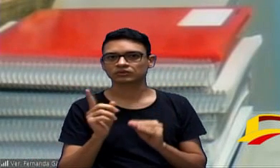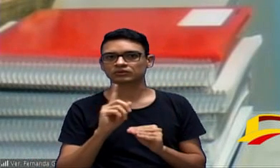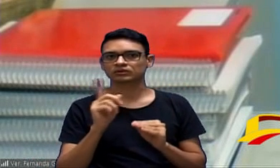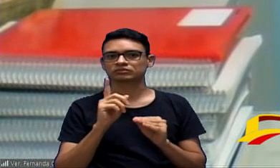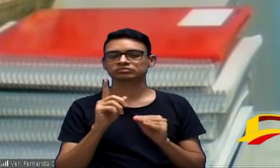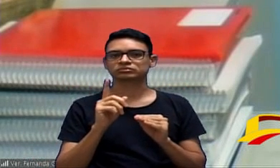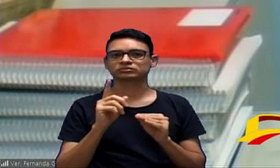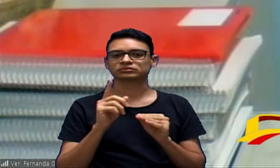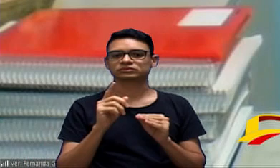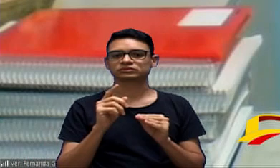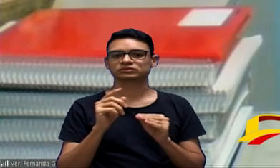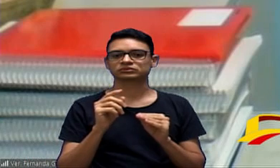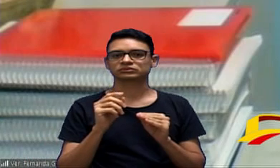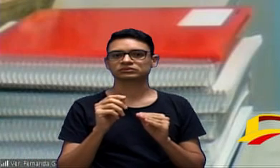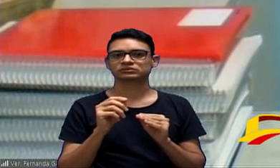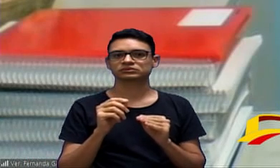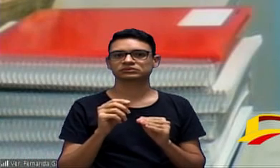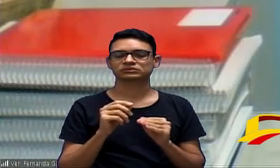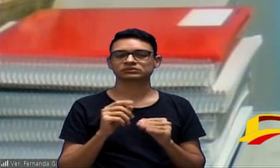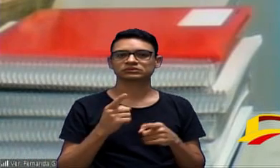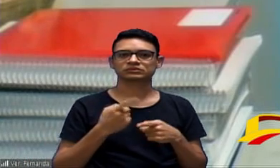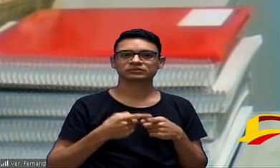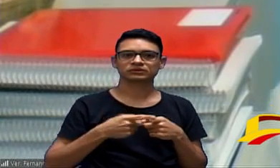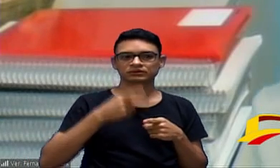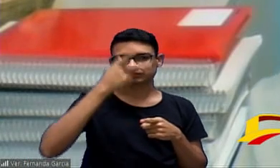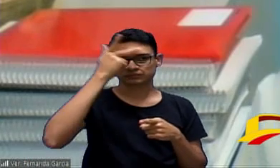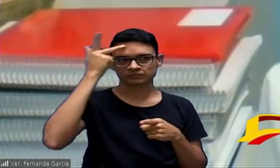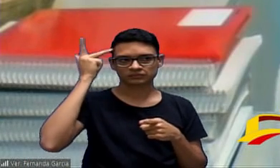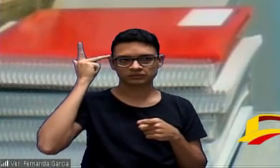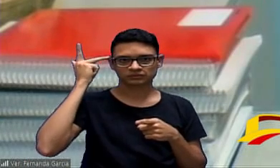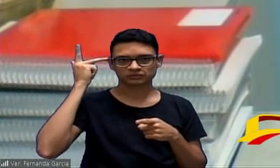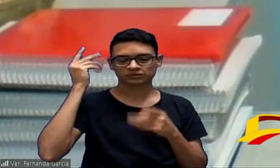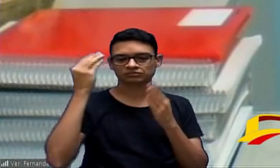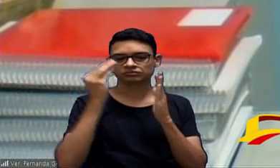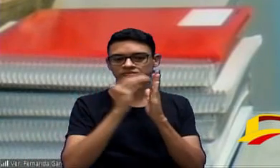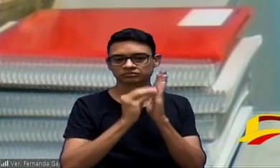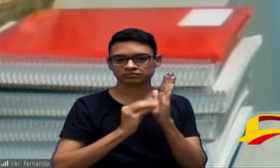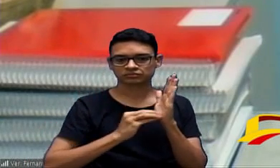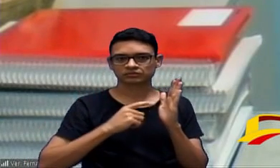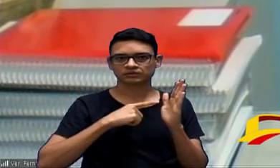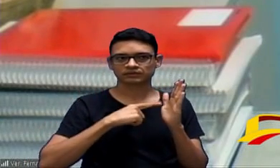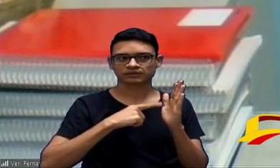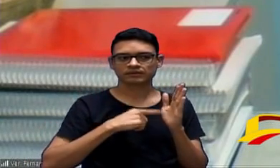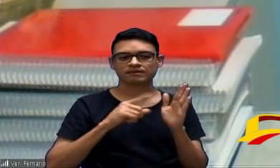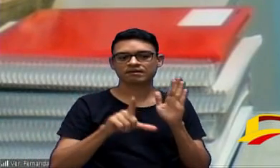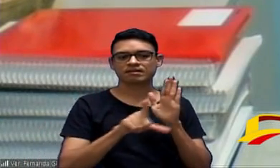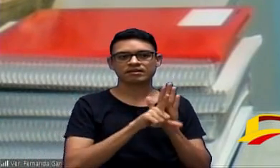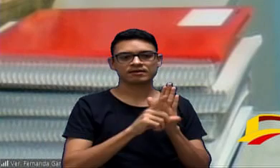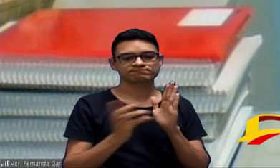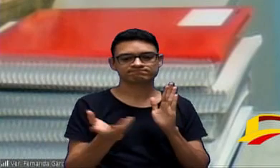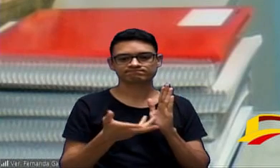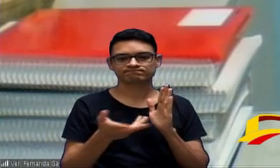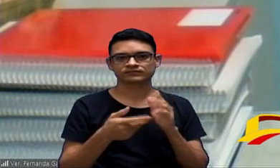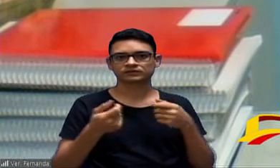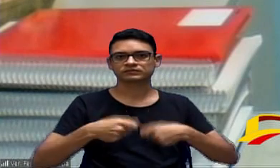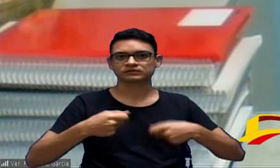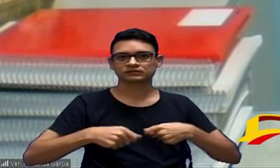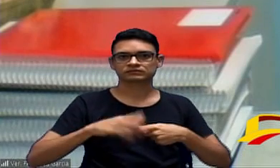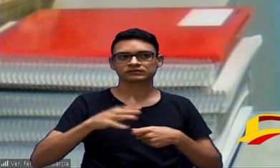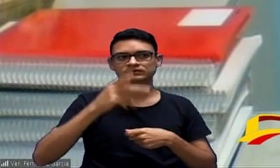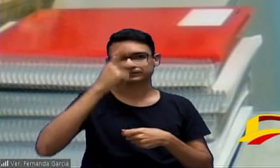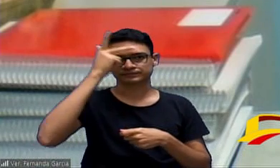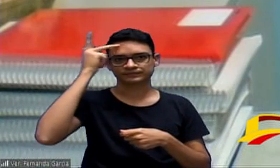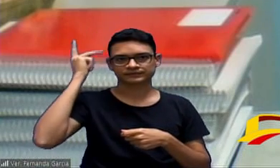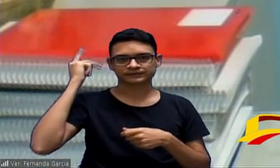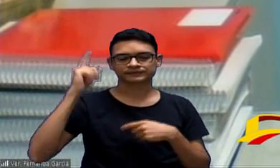está, porque se essas pessoas não têm cadastro, não adianta a gente colocar numa lei que é para ontem, né? E aí a pessoa ainda tem esse problema